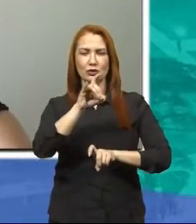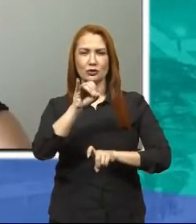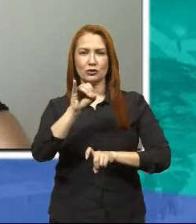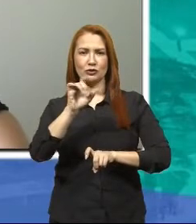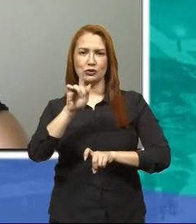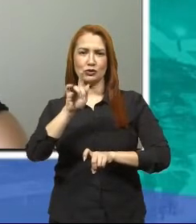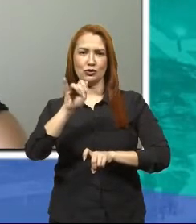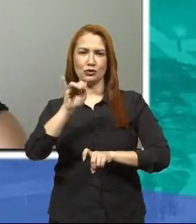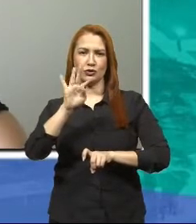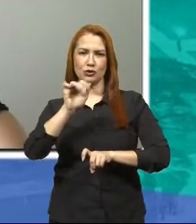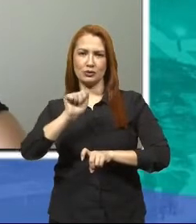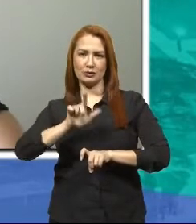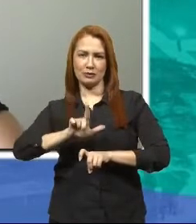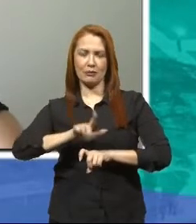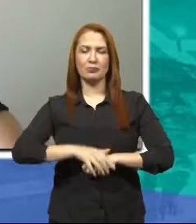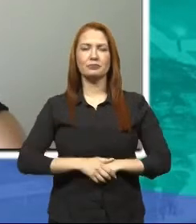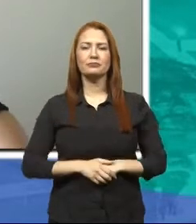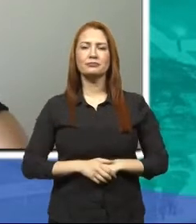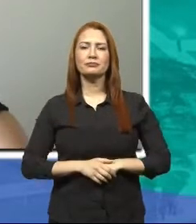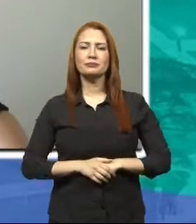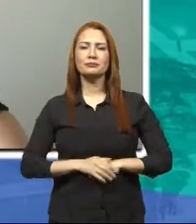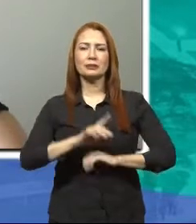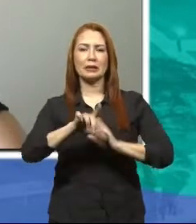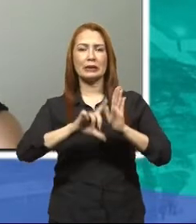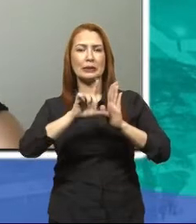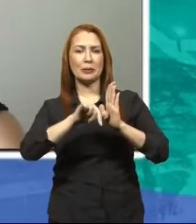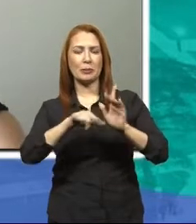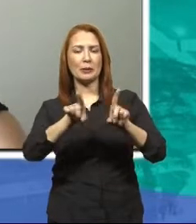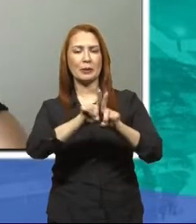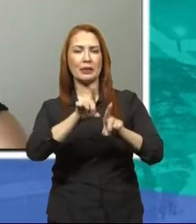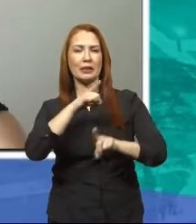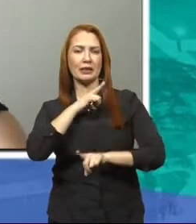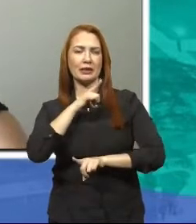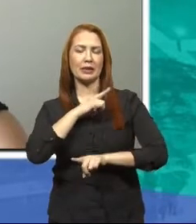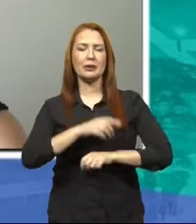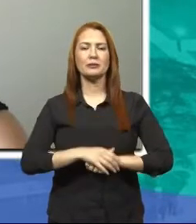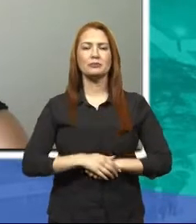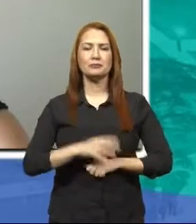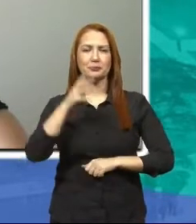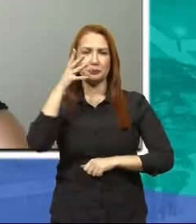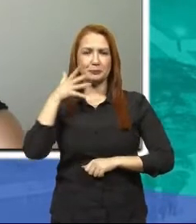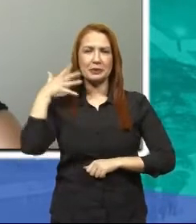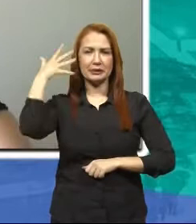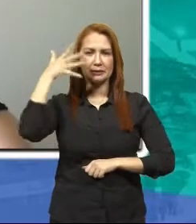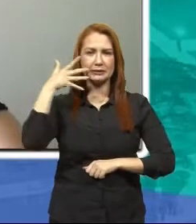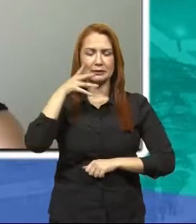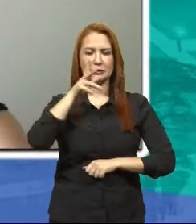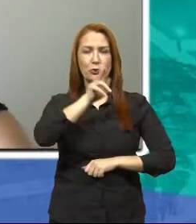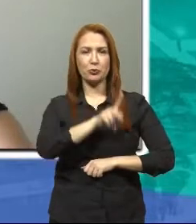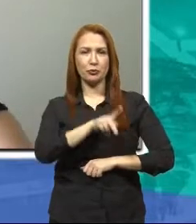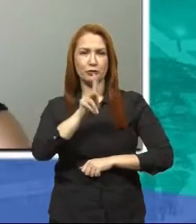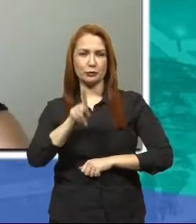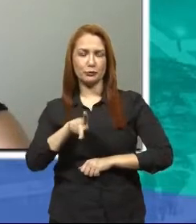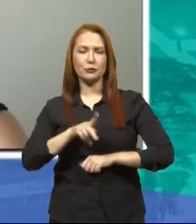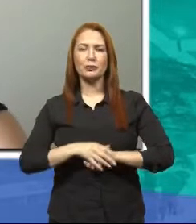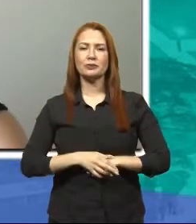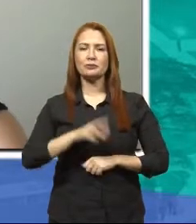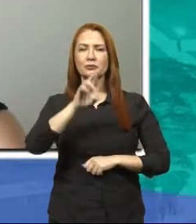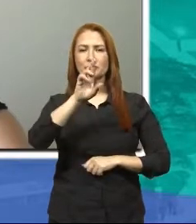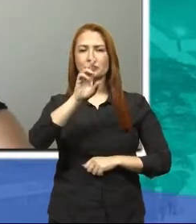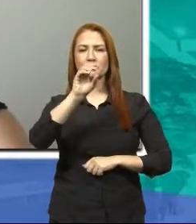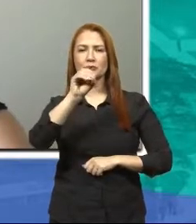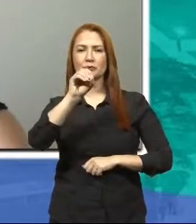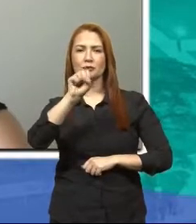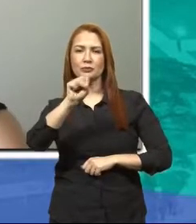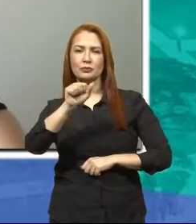Na sequência, nós vamos ter também como palestrante a professora Rosa